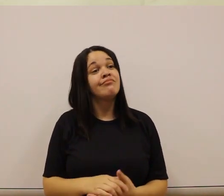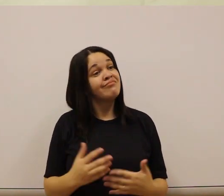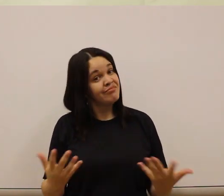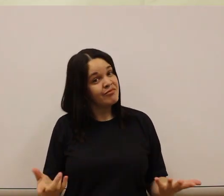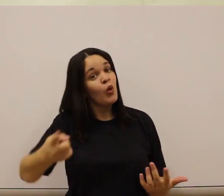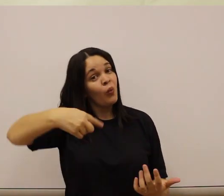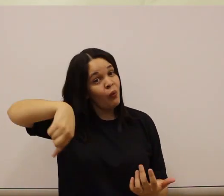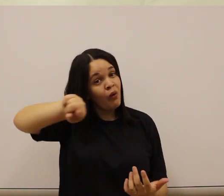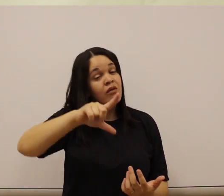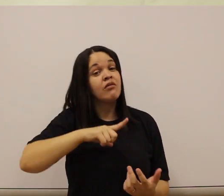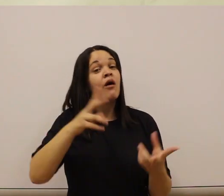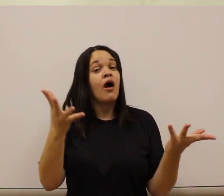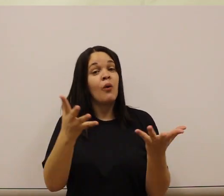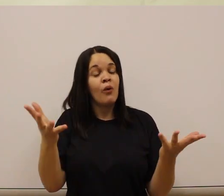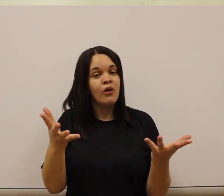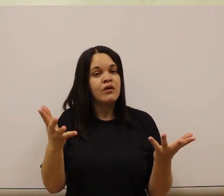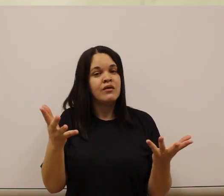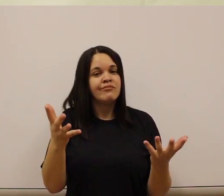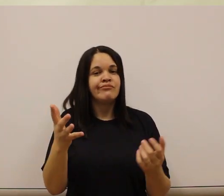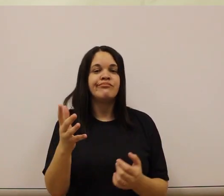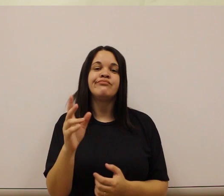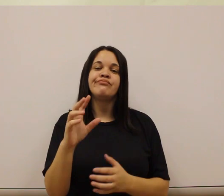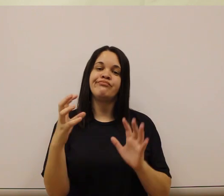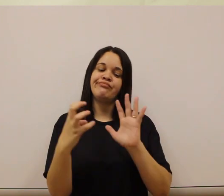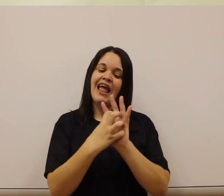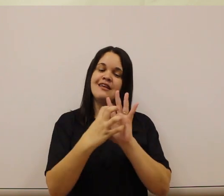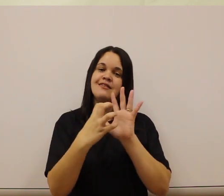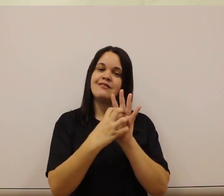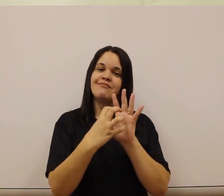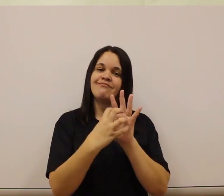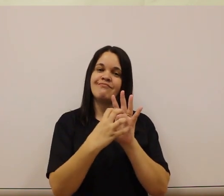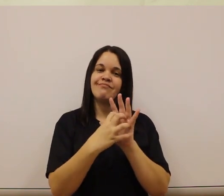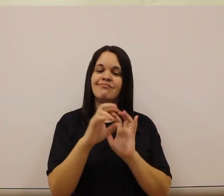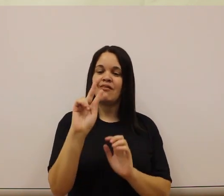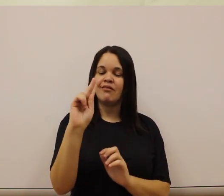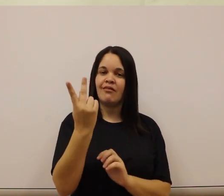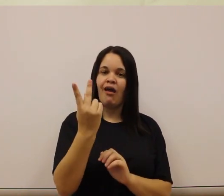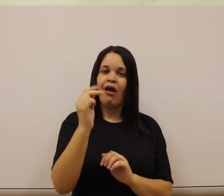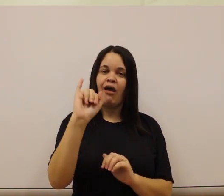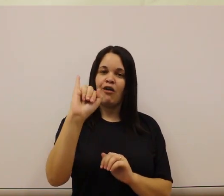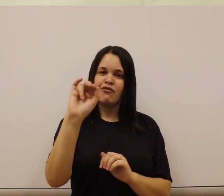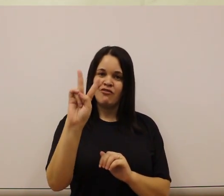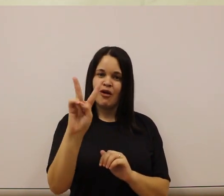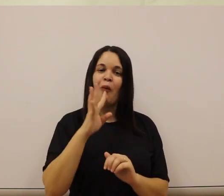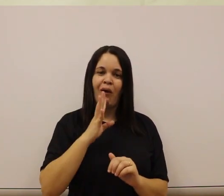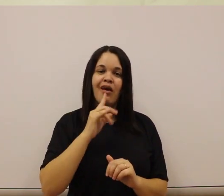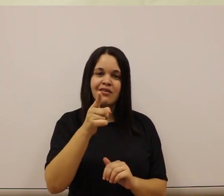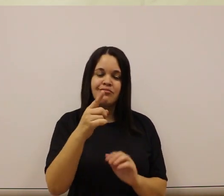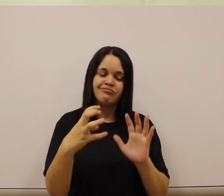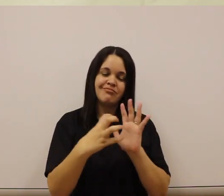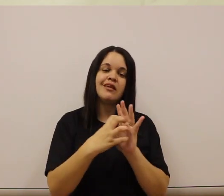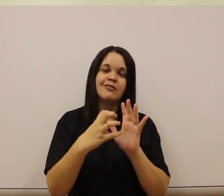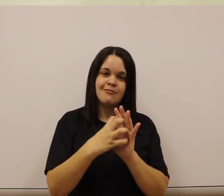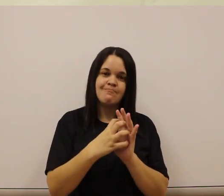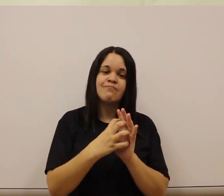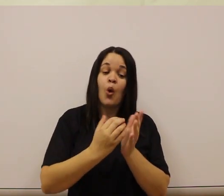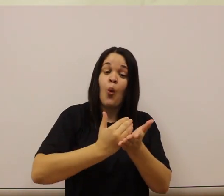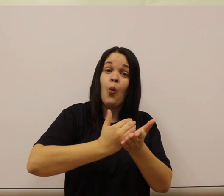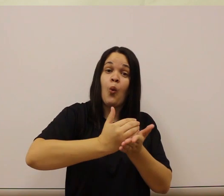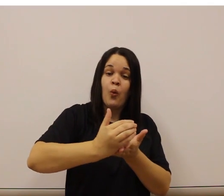nós temos o HIV, a AIDS, né? Que é conhecida de todos ali. Ela começou em